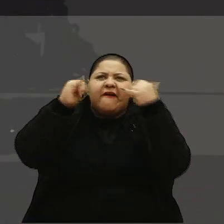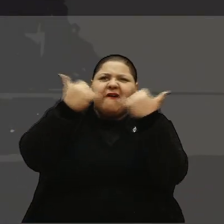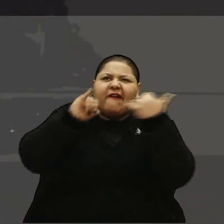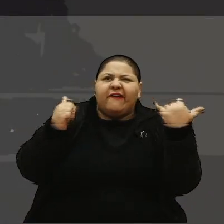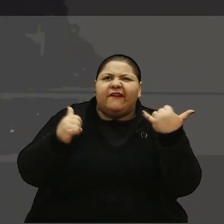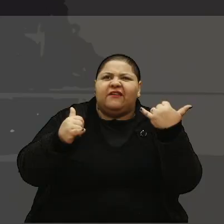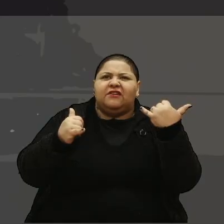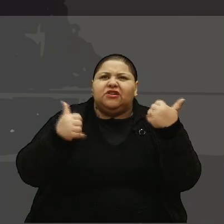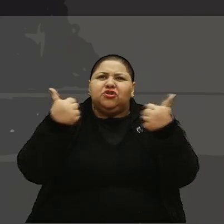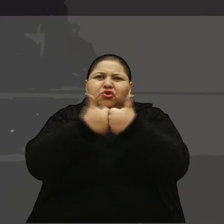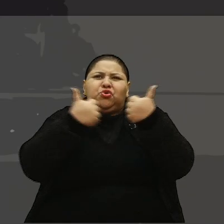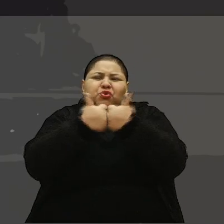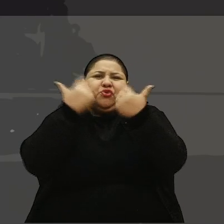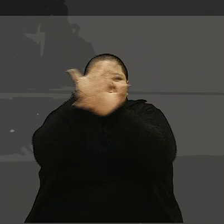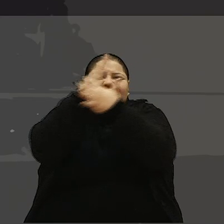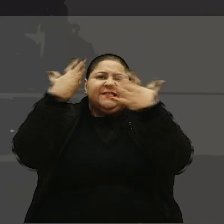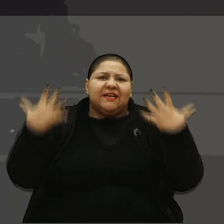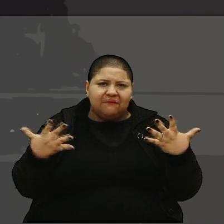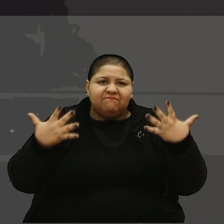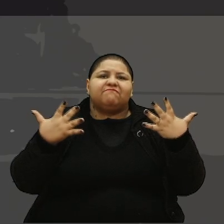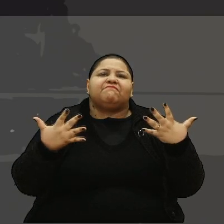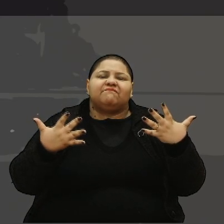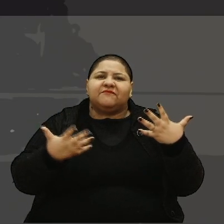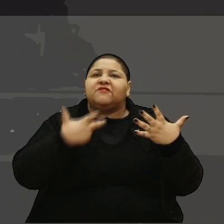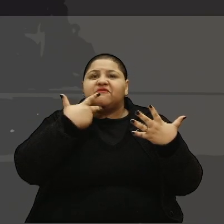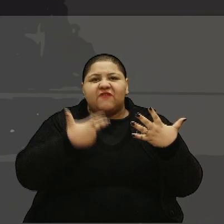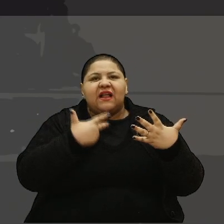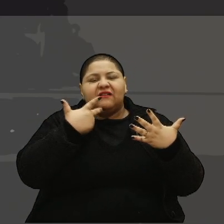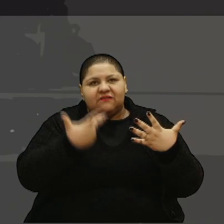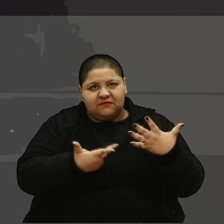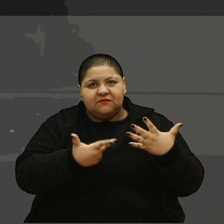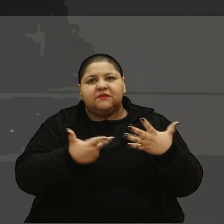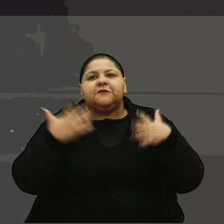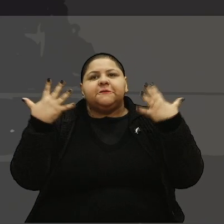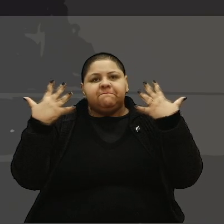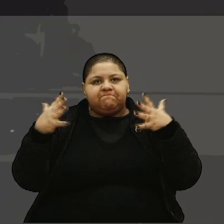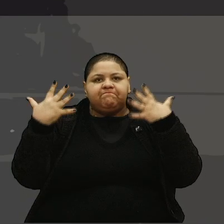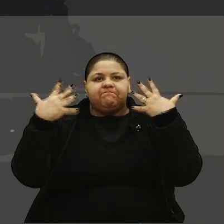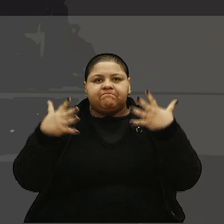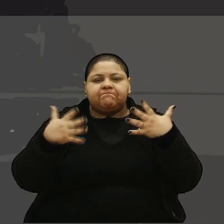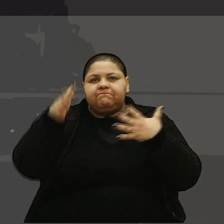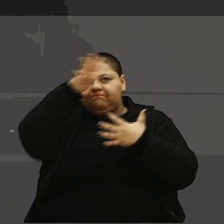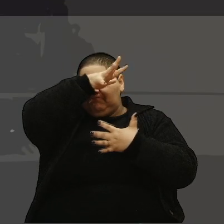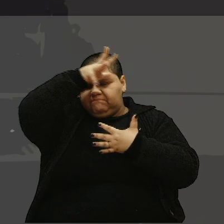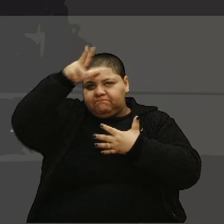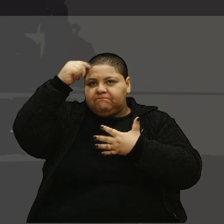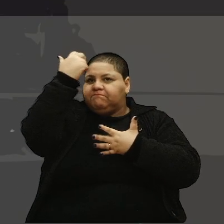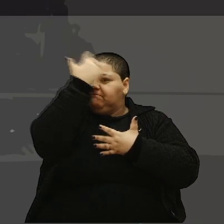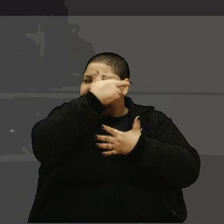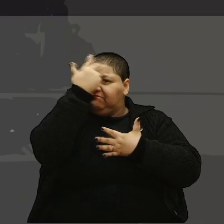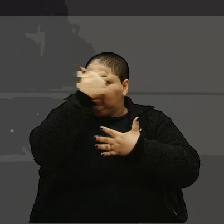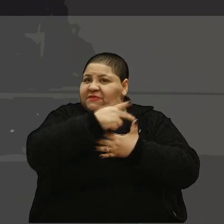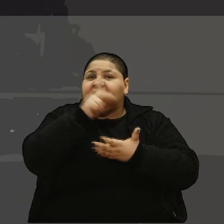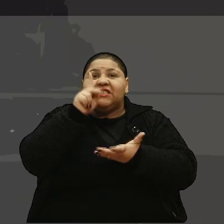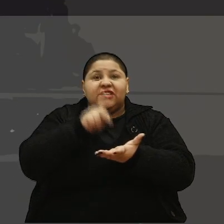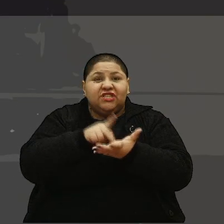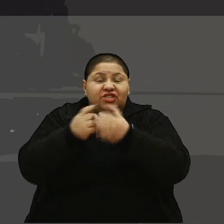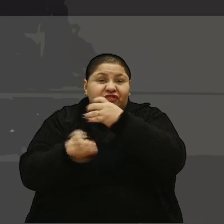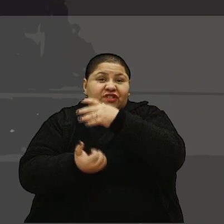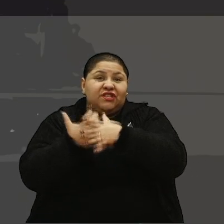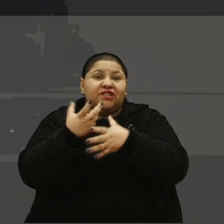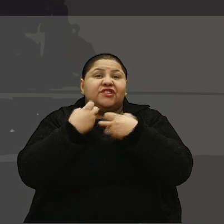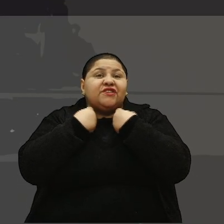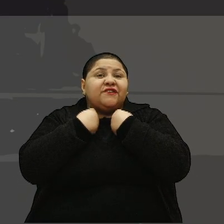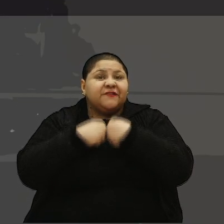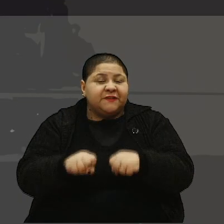meio daquela árvore ali. Então, volto a frisar, parabéns aí ao executivo, ao prefeito, que de fato criou essa secretaria. Uma